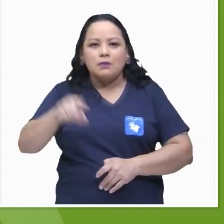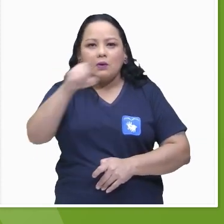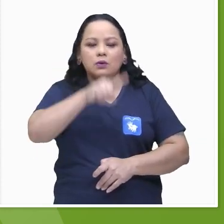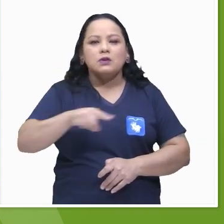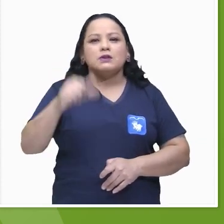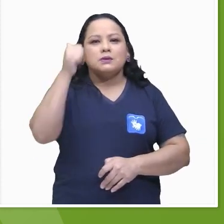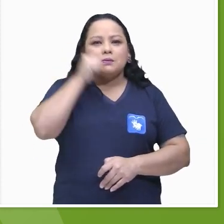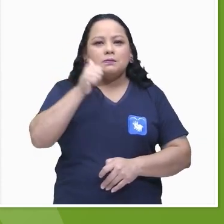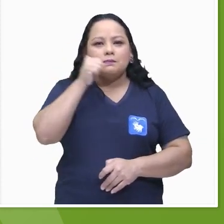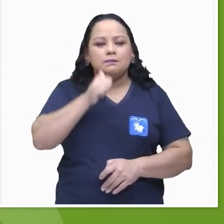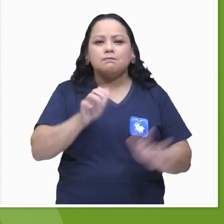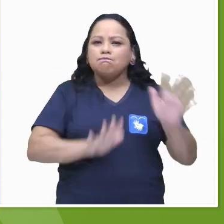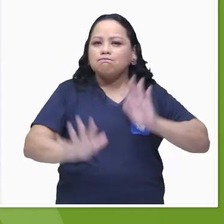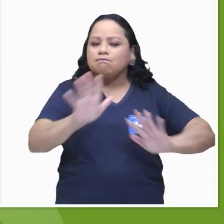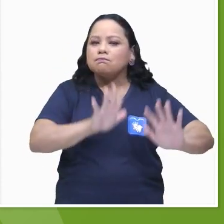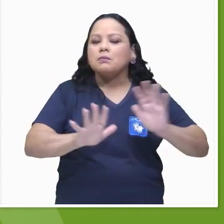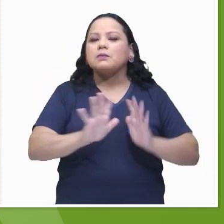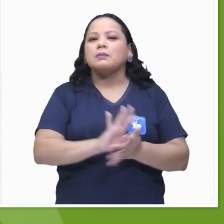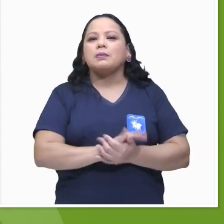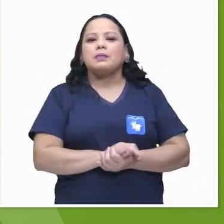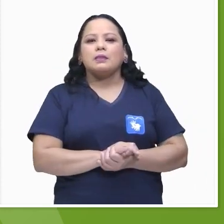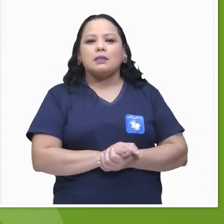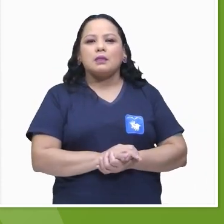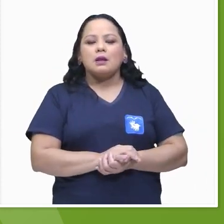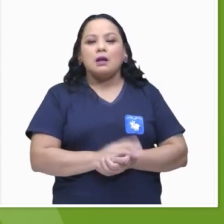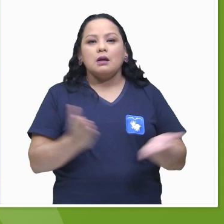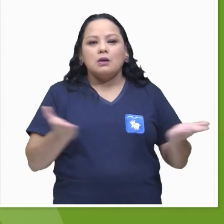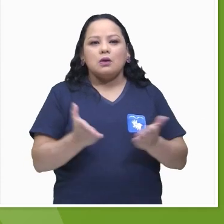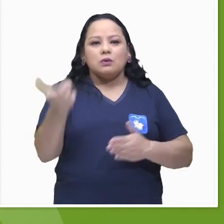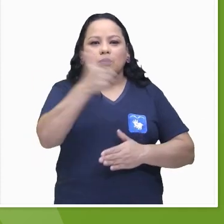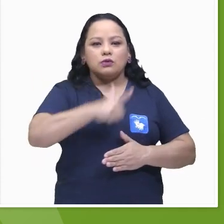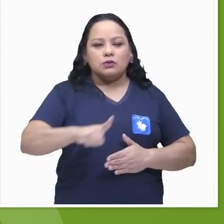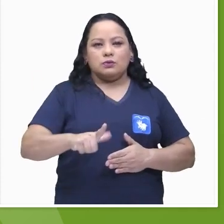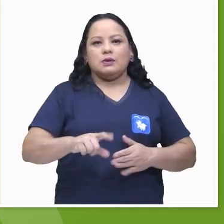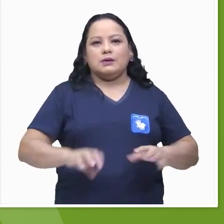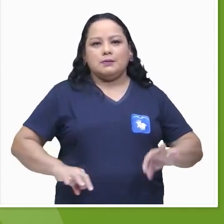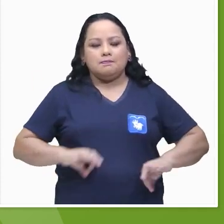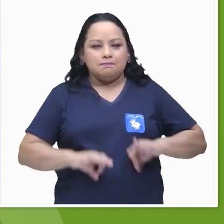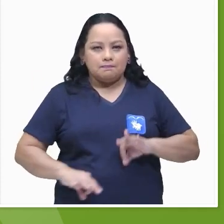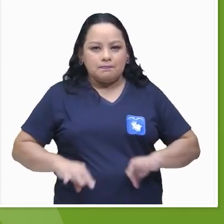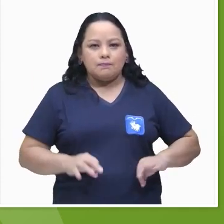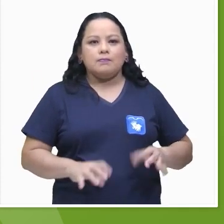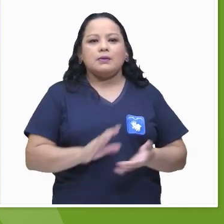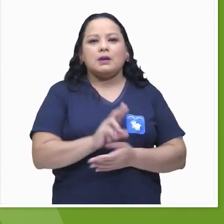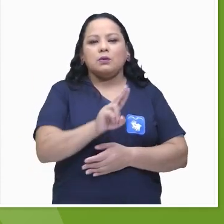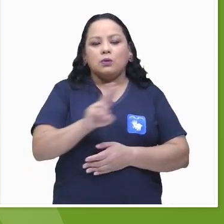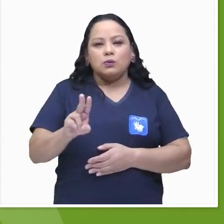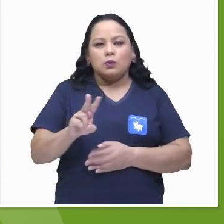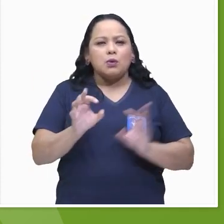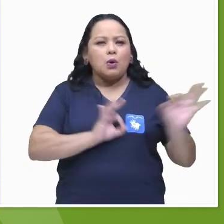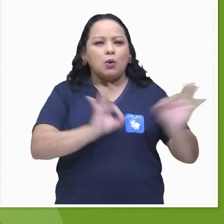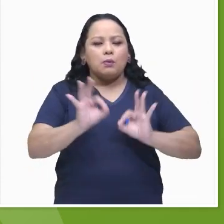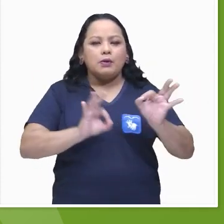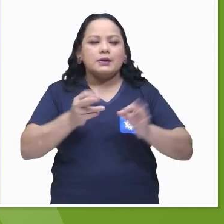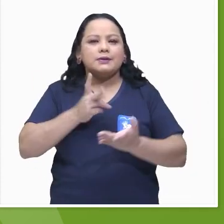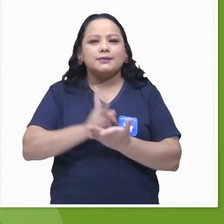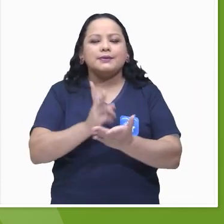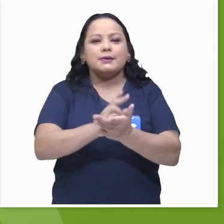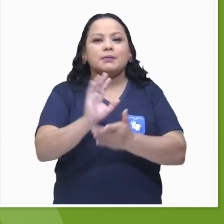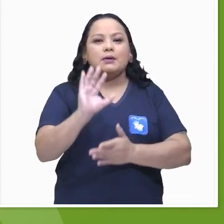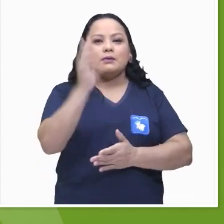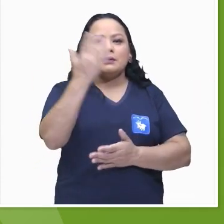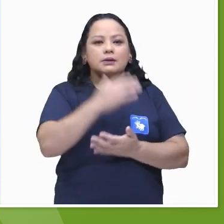tá? E aí, vamos continuar falando aqui da ovulação, que é o nome do processo que normalmente